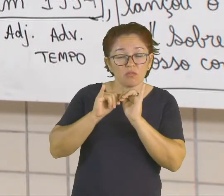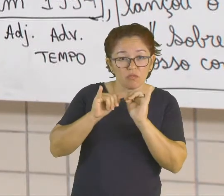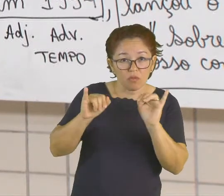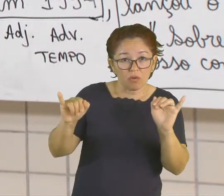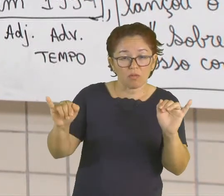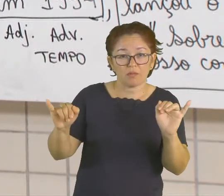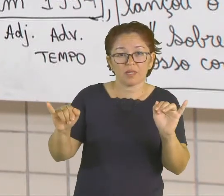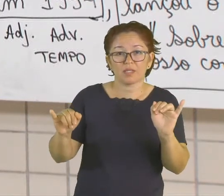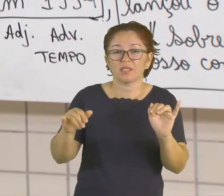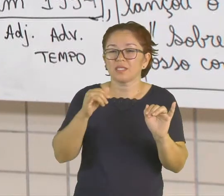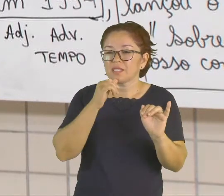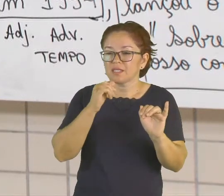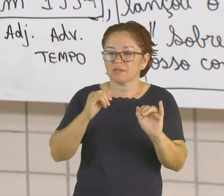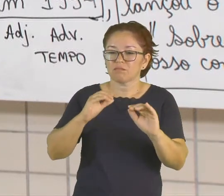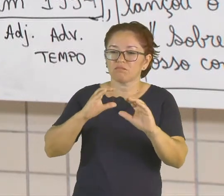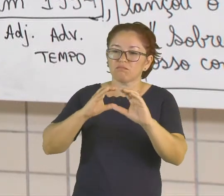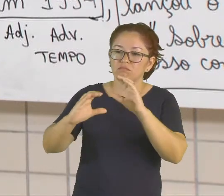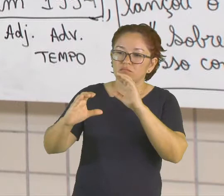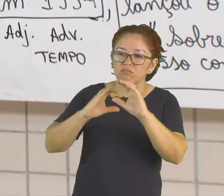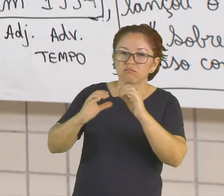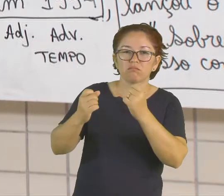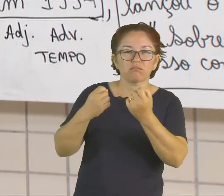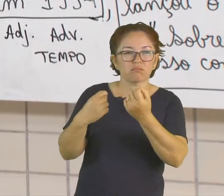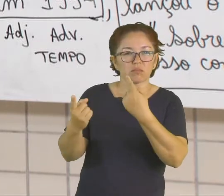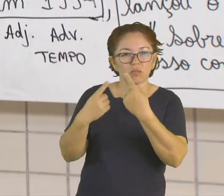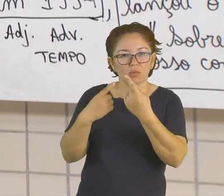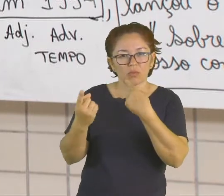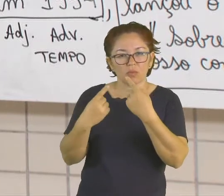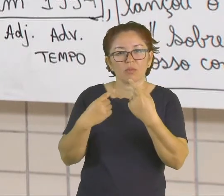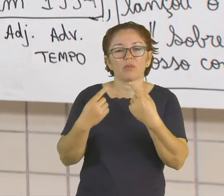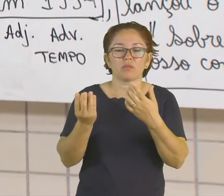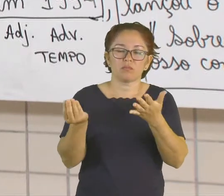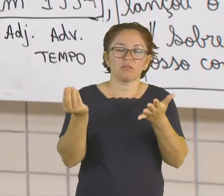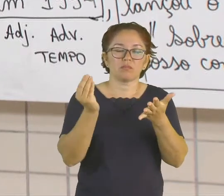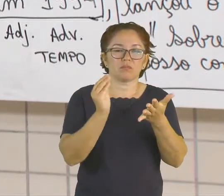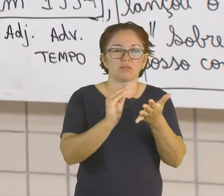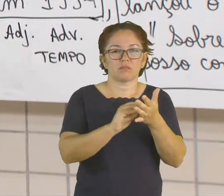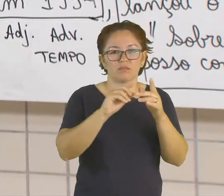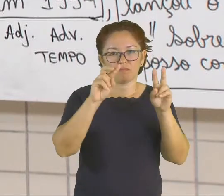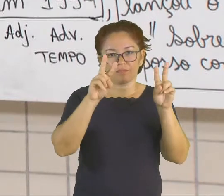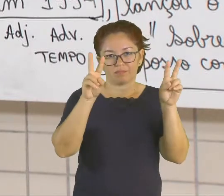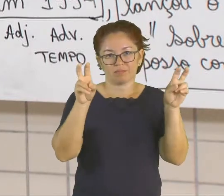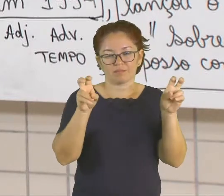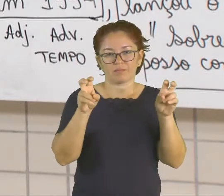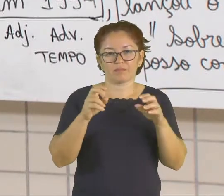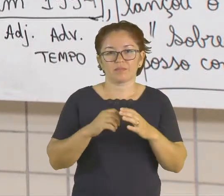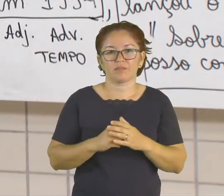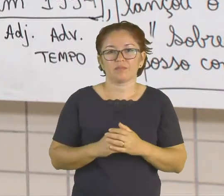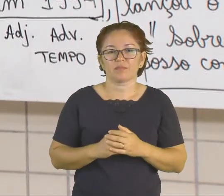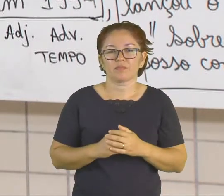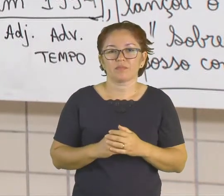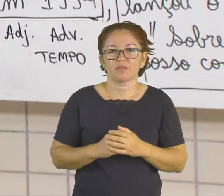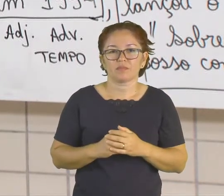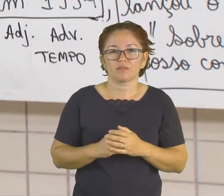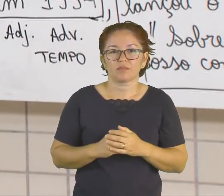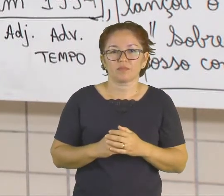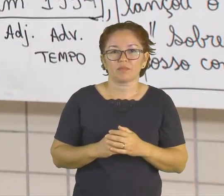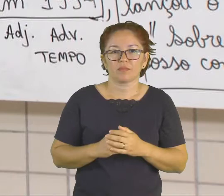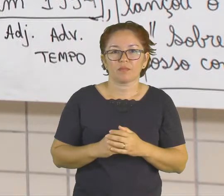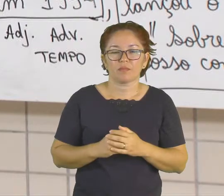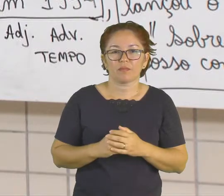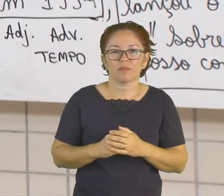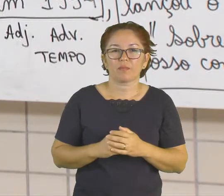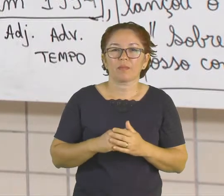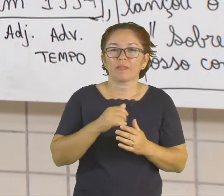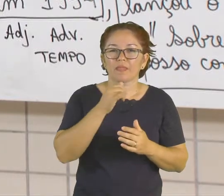as falas, os discursos, eles aparecem entre aspas, tá? Vamos ver os tipos de